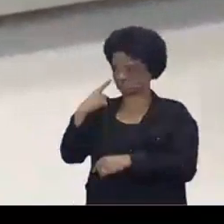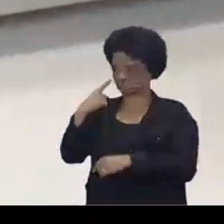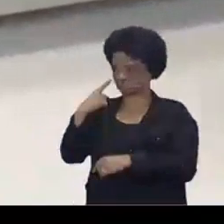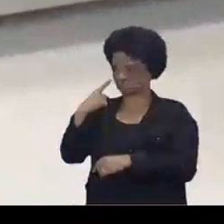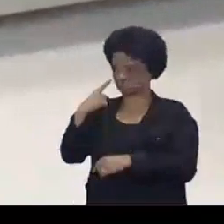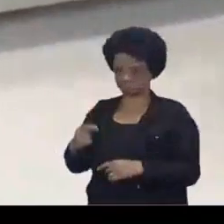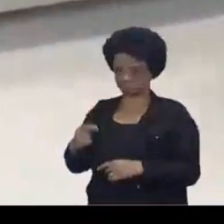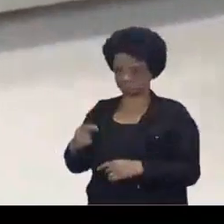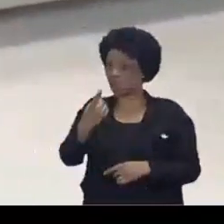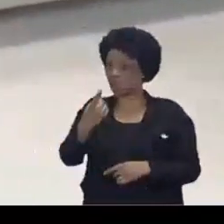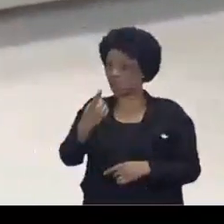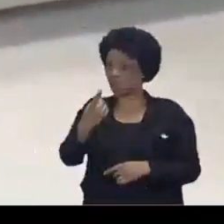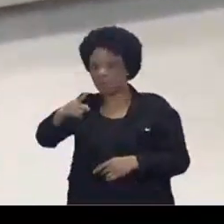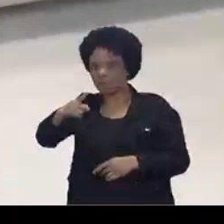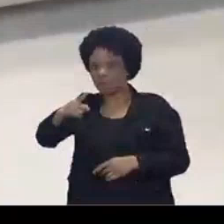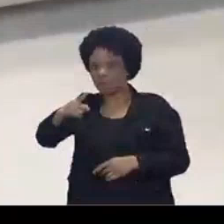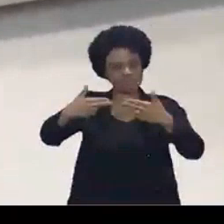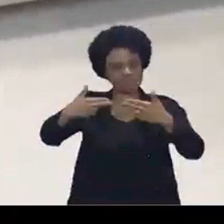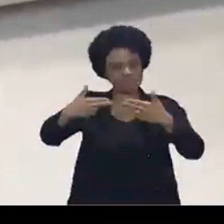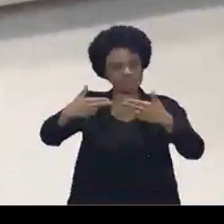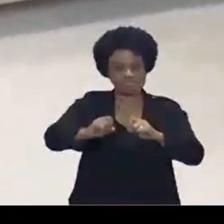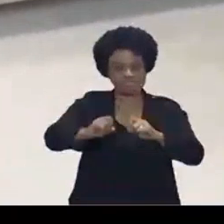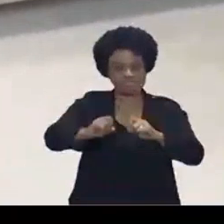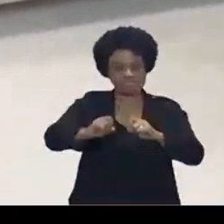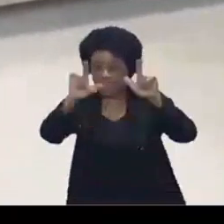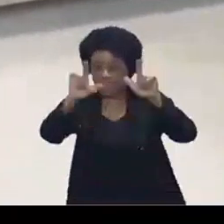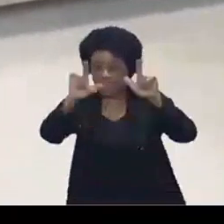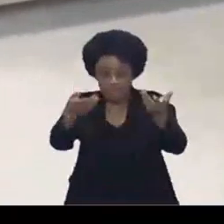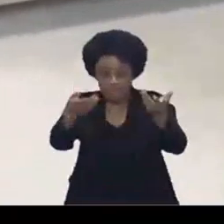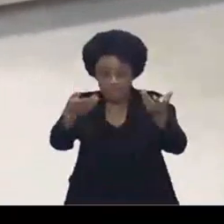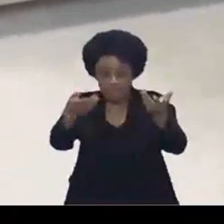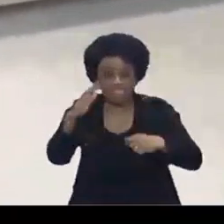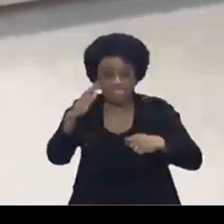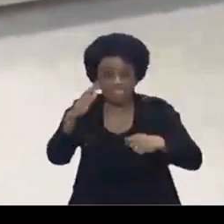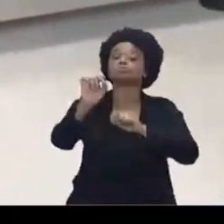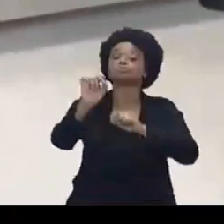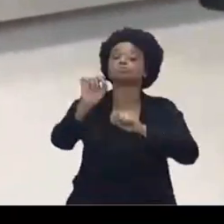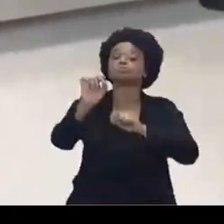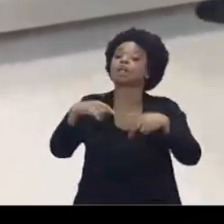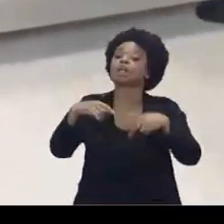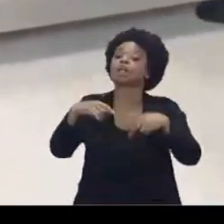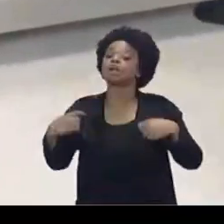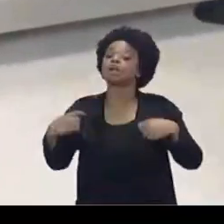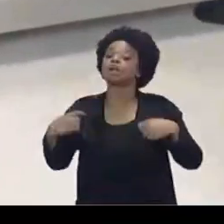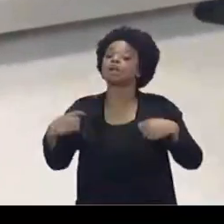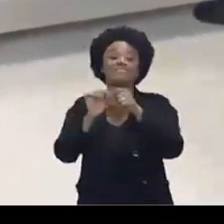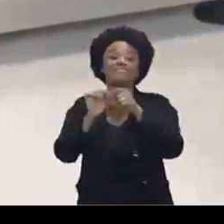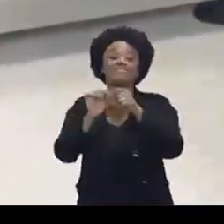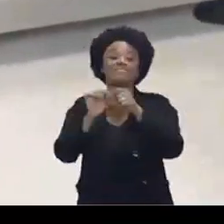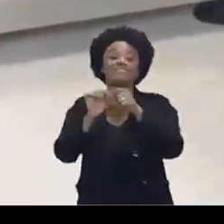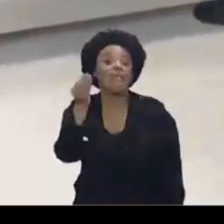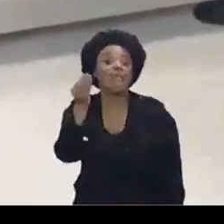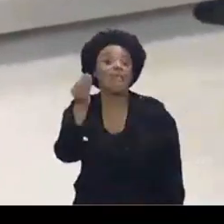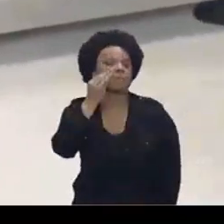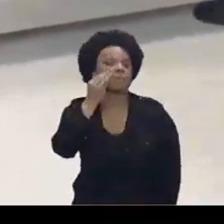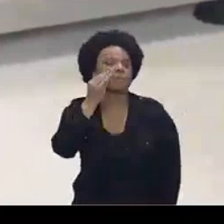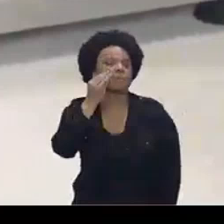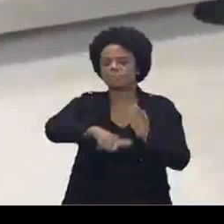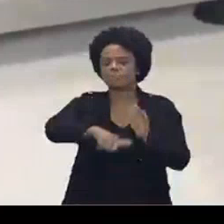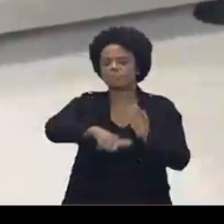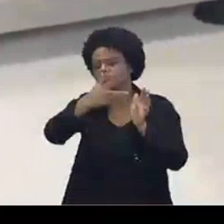situação muito clara que tem que ter para você é a seguinte: você vai ter que fazer esse experimento várias e várias